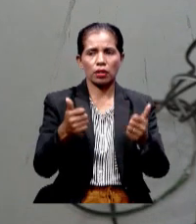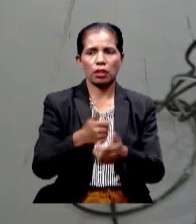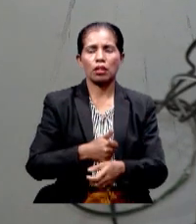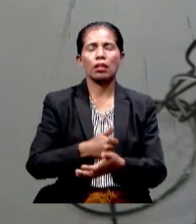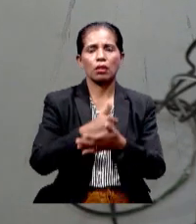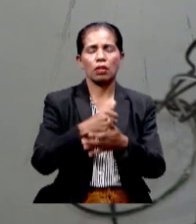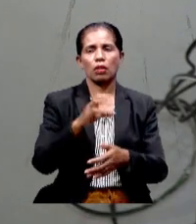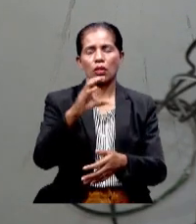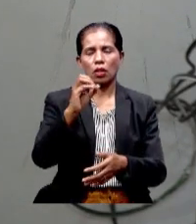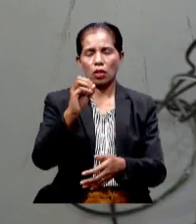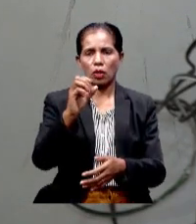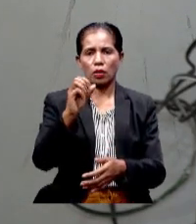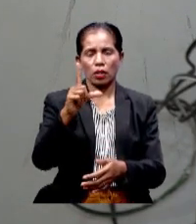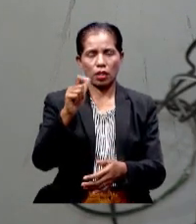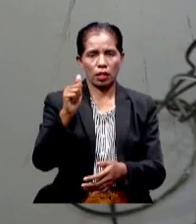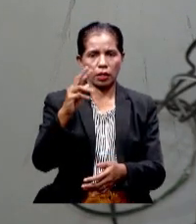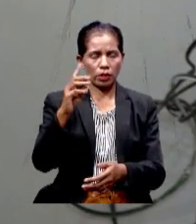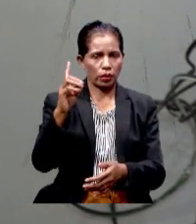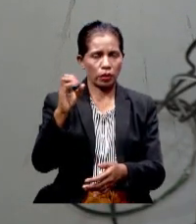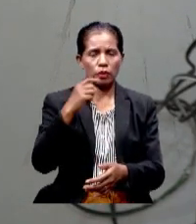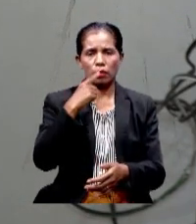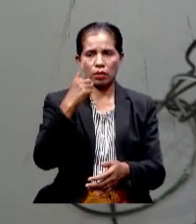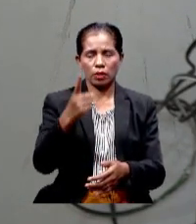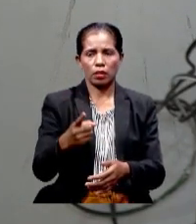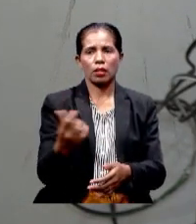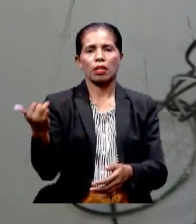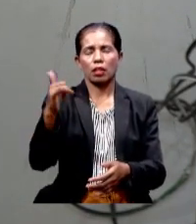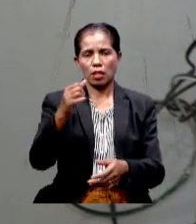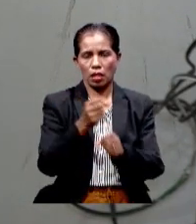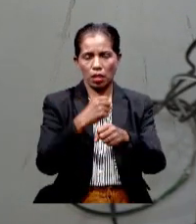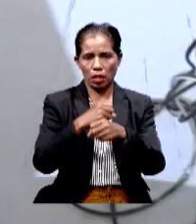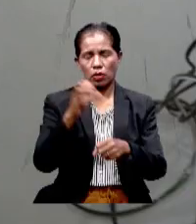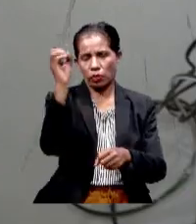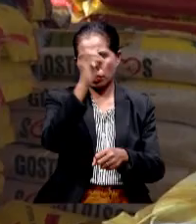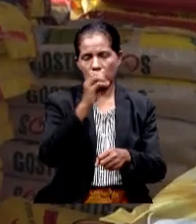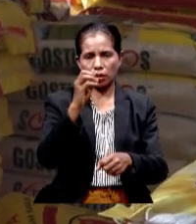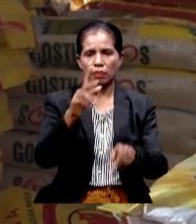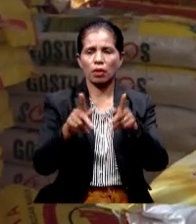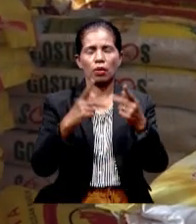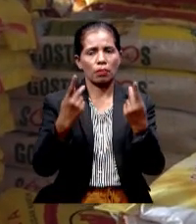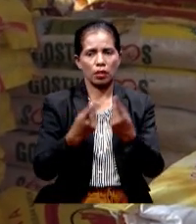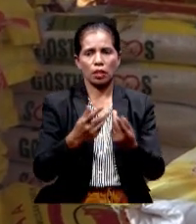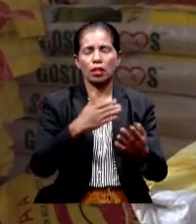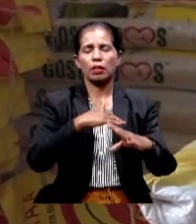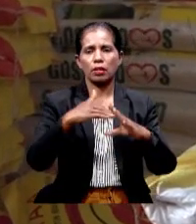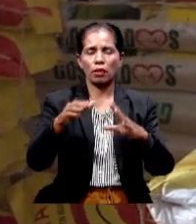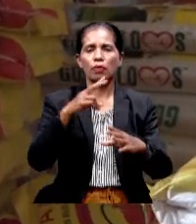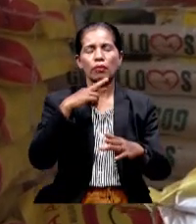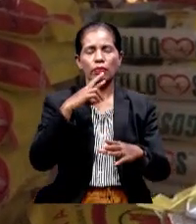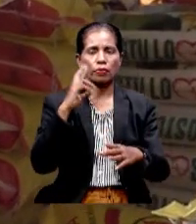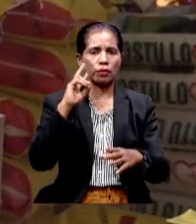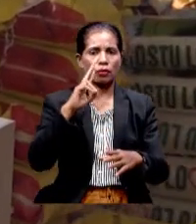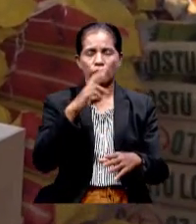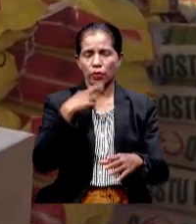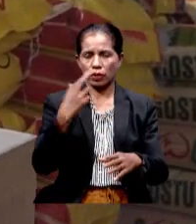Consumidor, Orlando Guterres Hateten, durante né, minha parte halou na observação da companhia distribuidor Cira, no halou